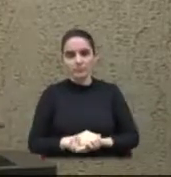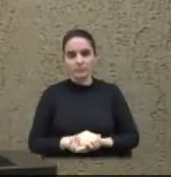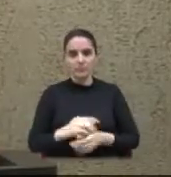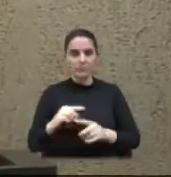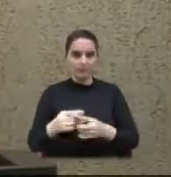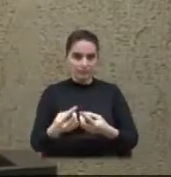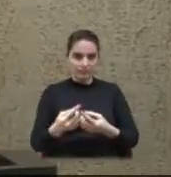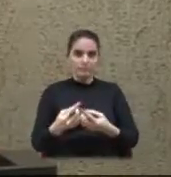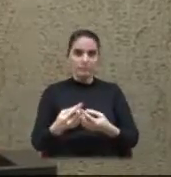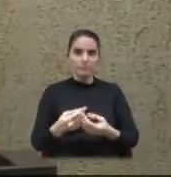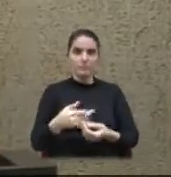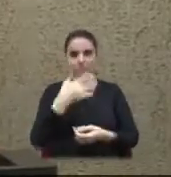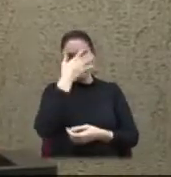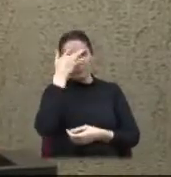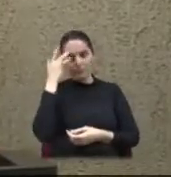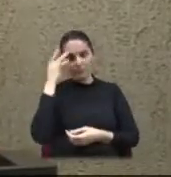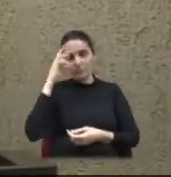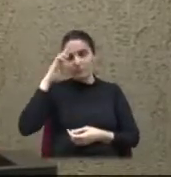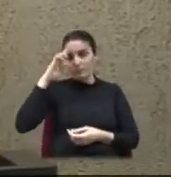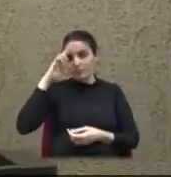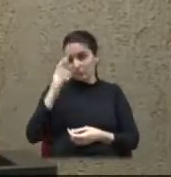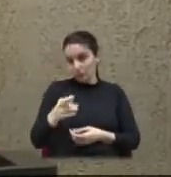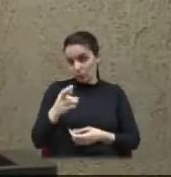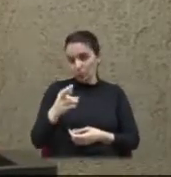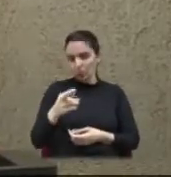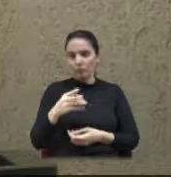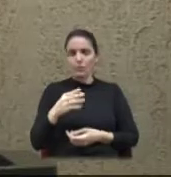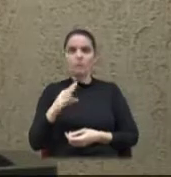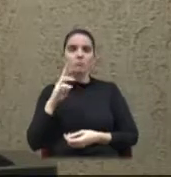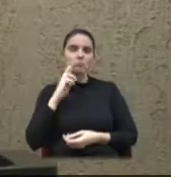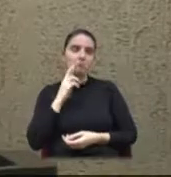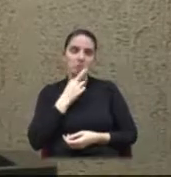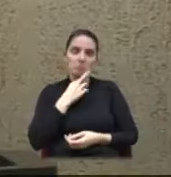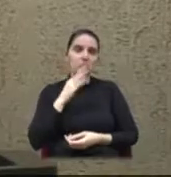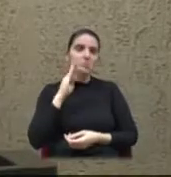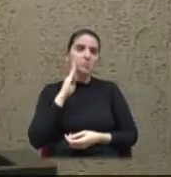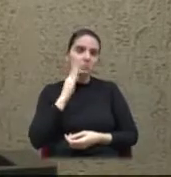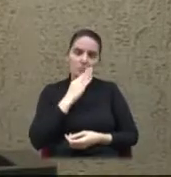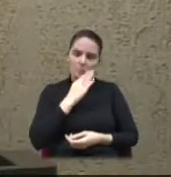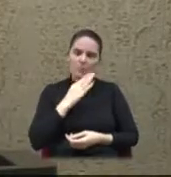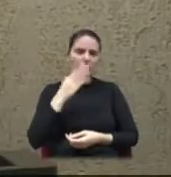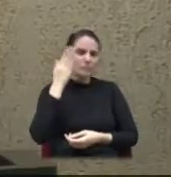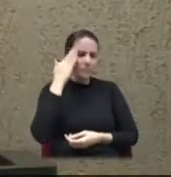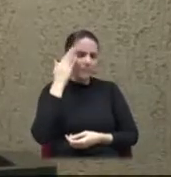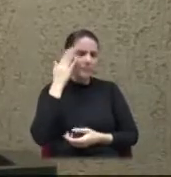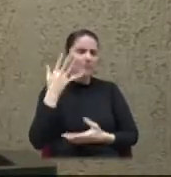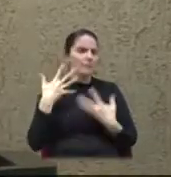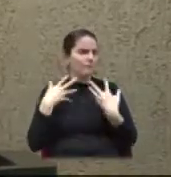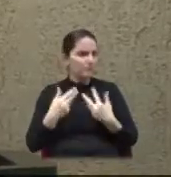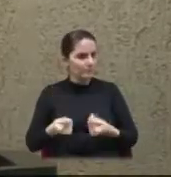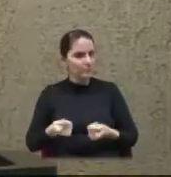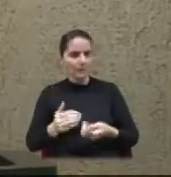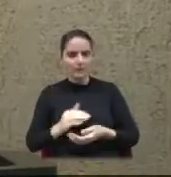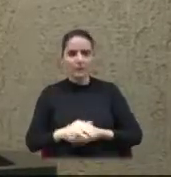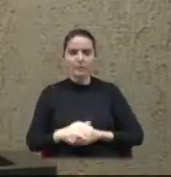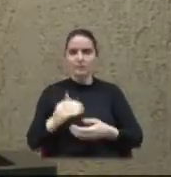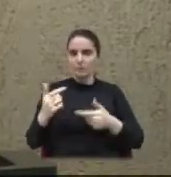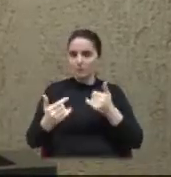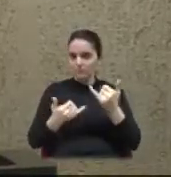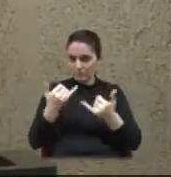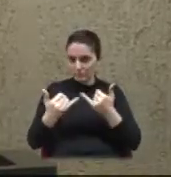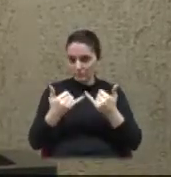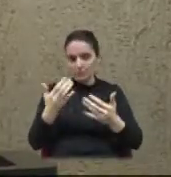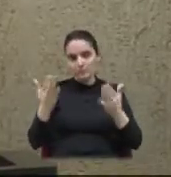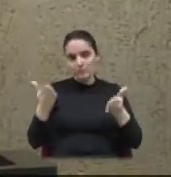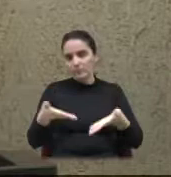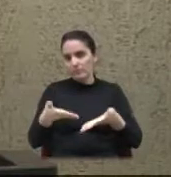da importância que se dava à nova profissão. E claro que hoje essa prática